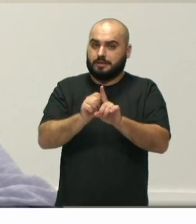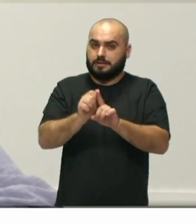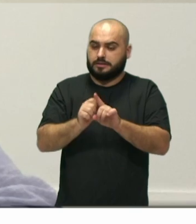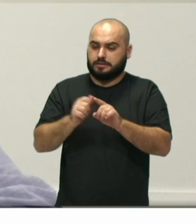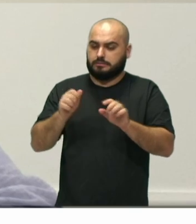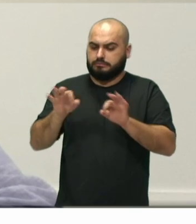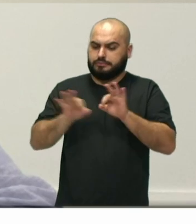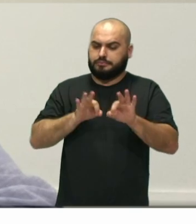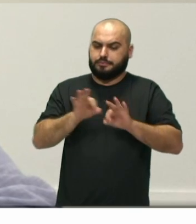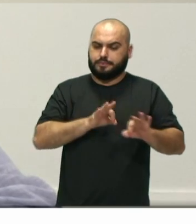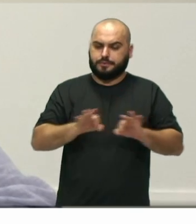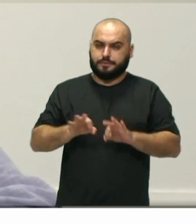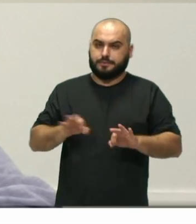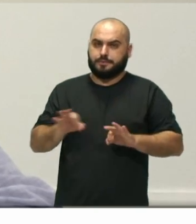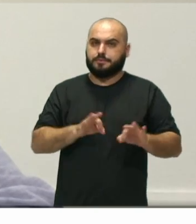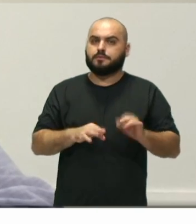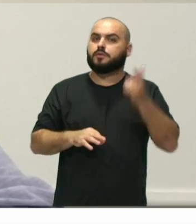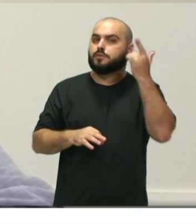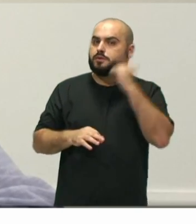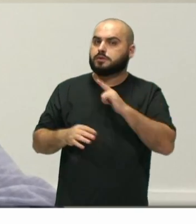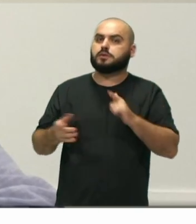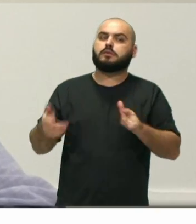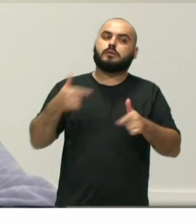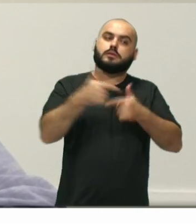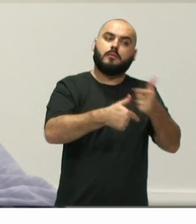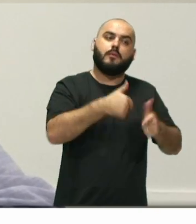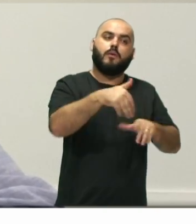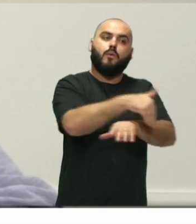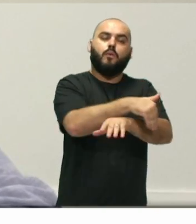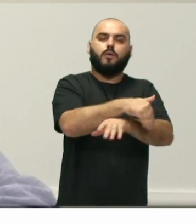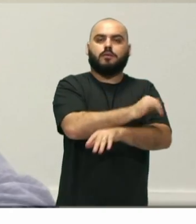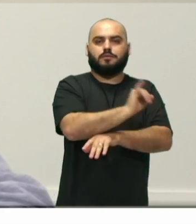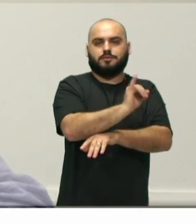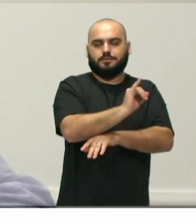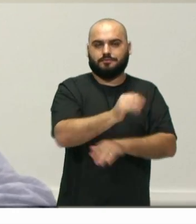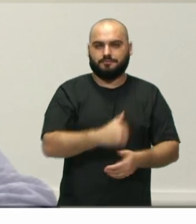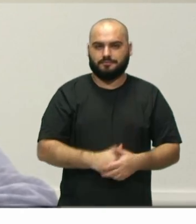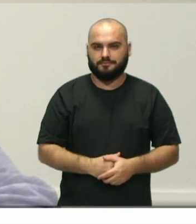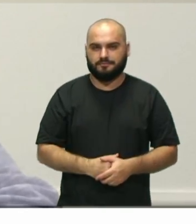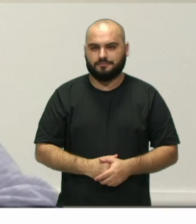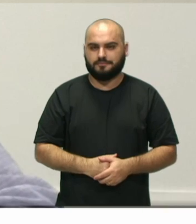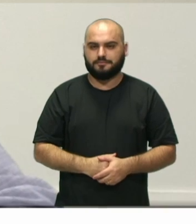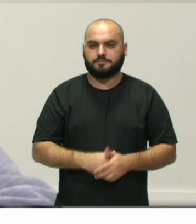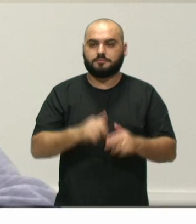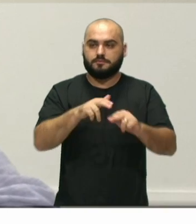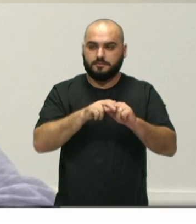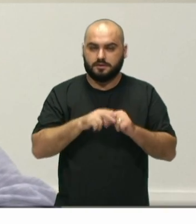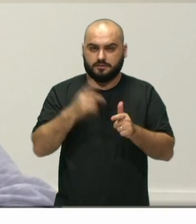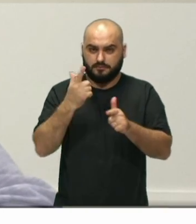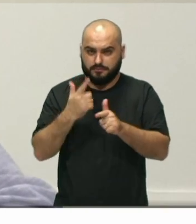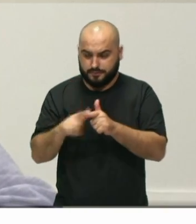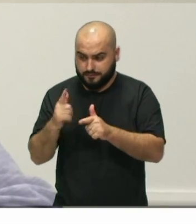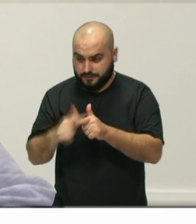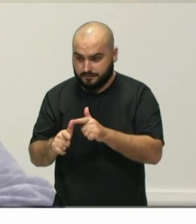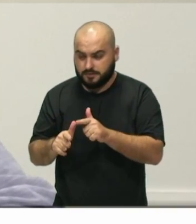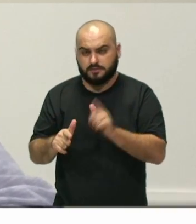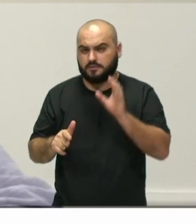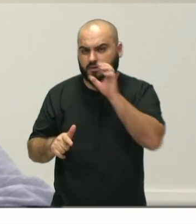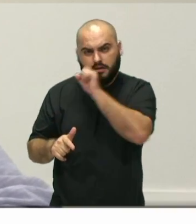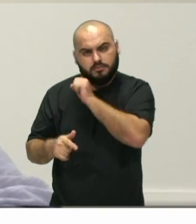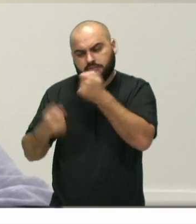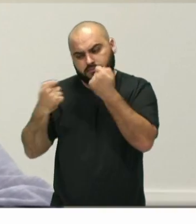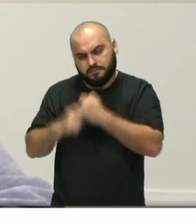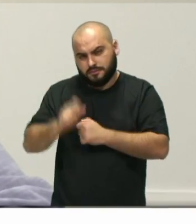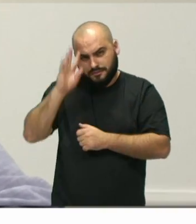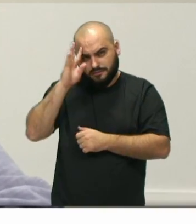se preparando para estar na rua aqui em Itajaí. Entende? Então, nós temos que se adiantar um problema, se adiantar essa questão e, com